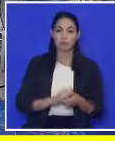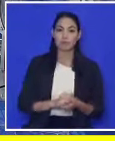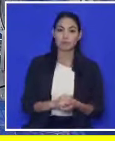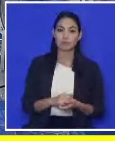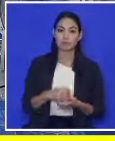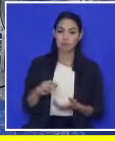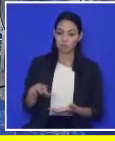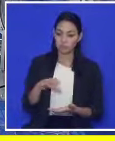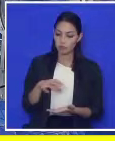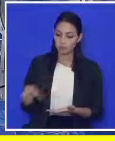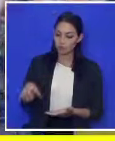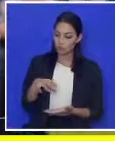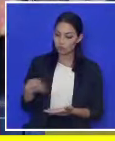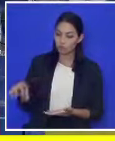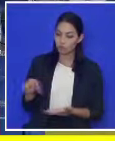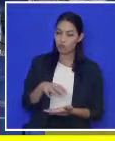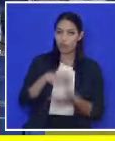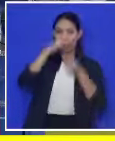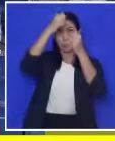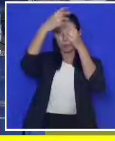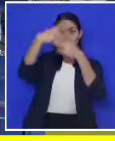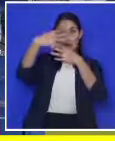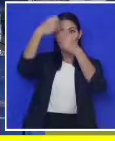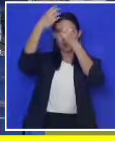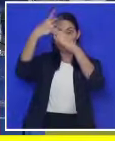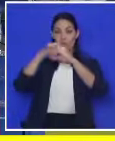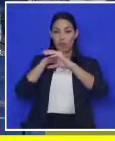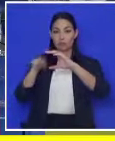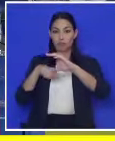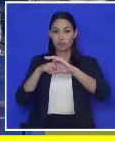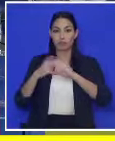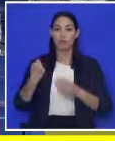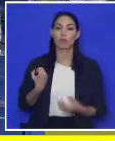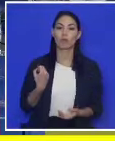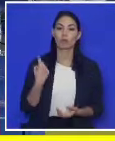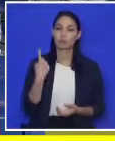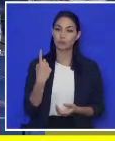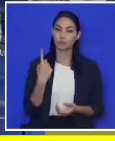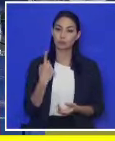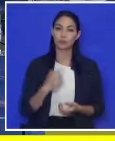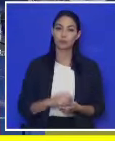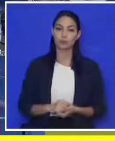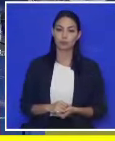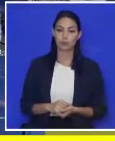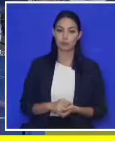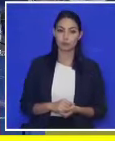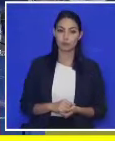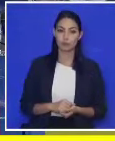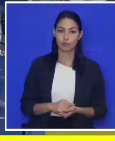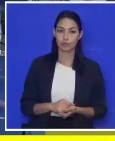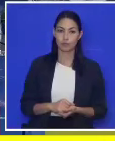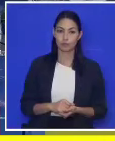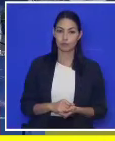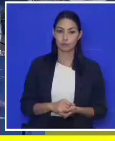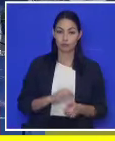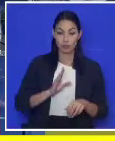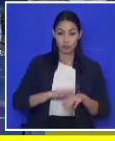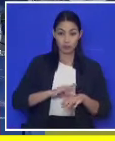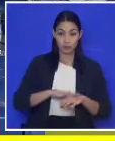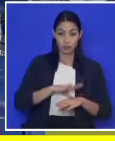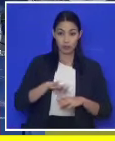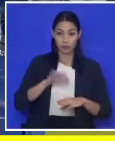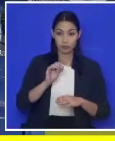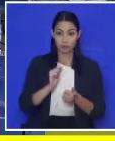para que recolham as bolas sorteadas na Time Mania e as coloquem no suporte em cima do globo número 1, para procedermos o sorteio